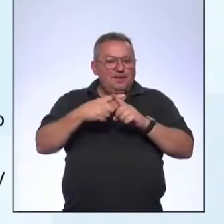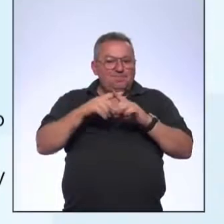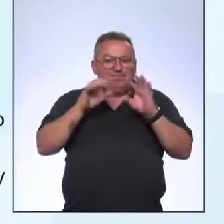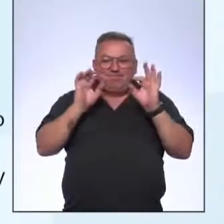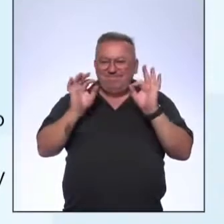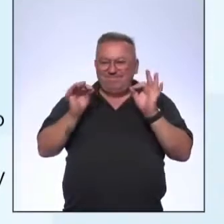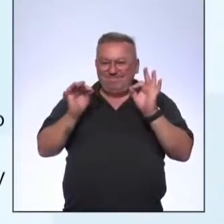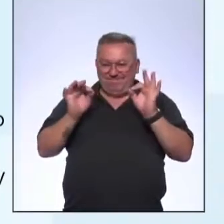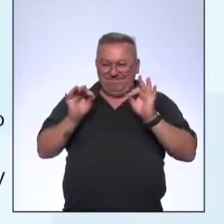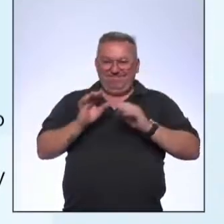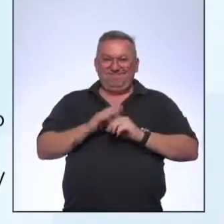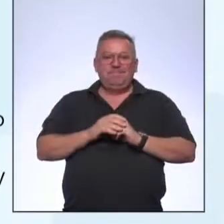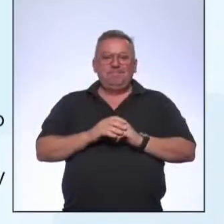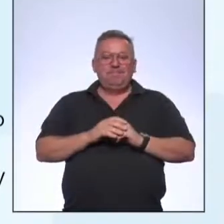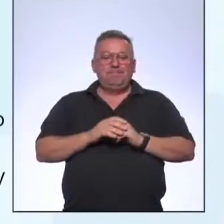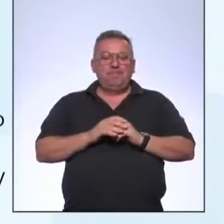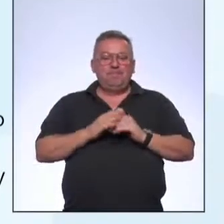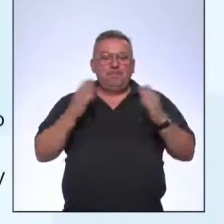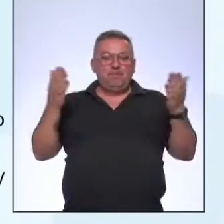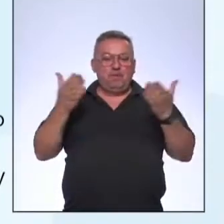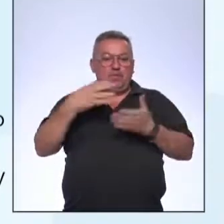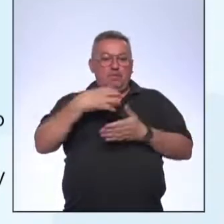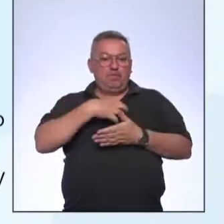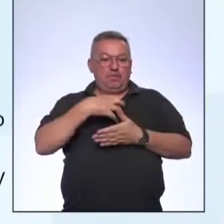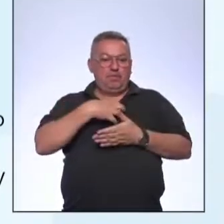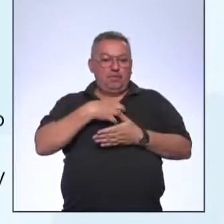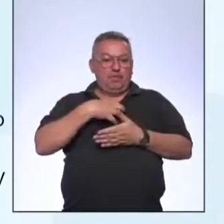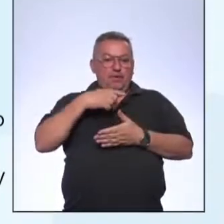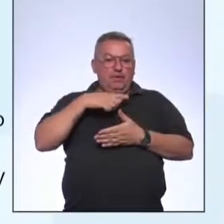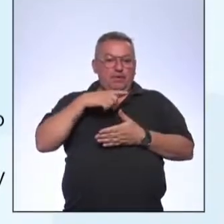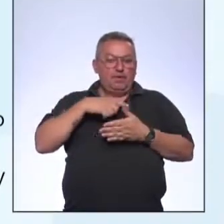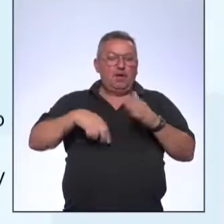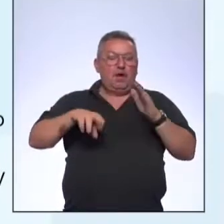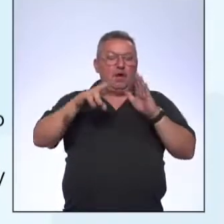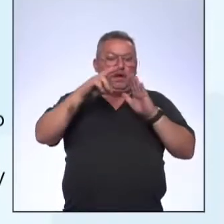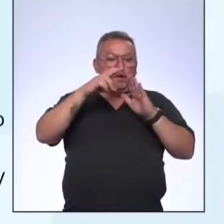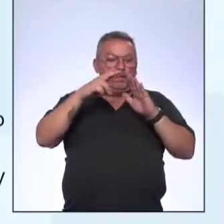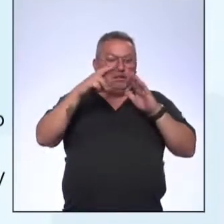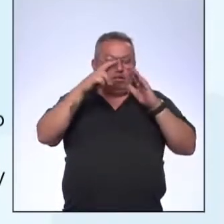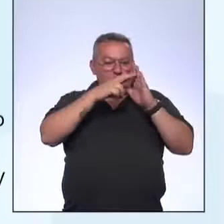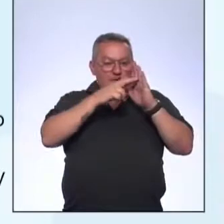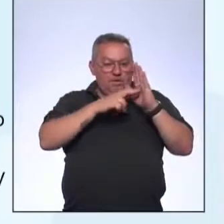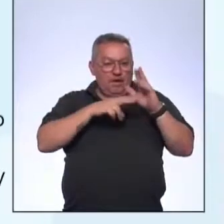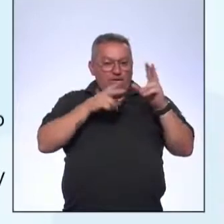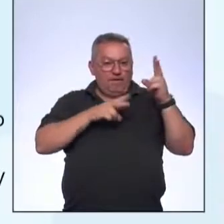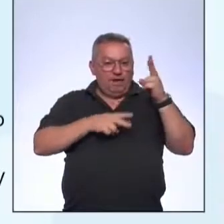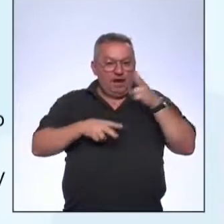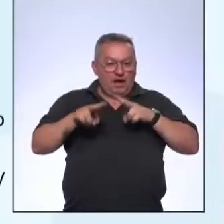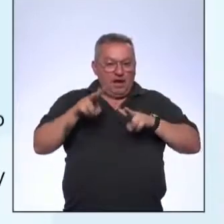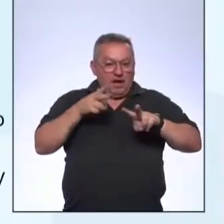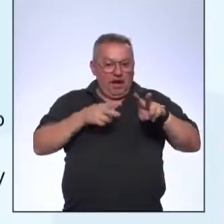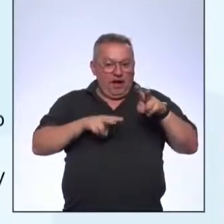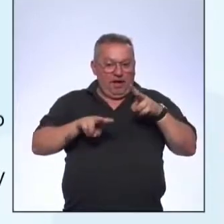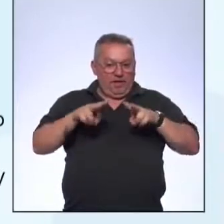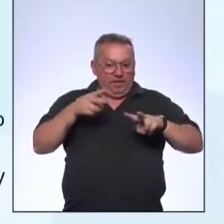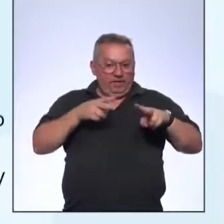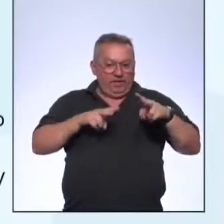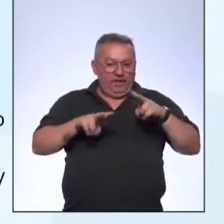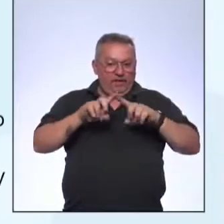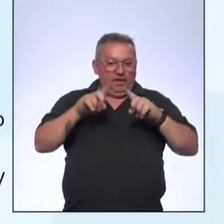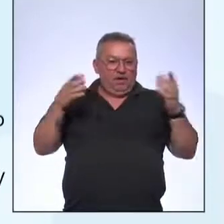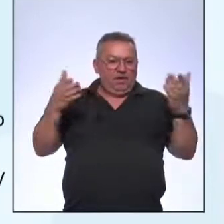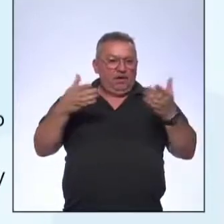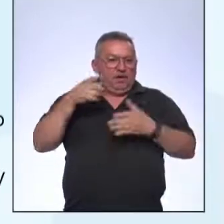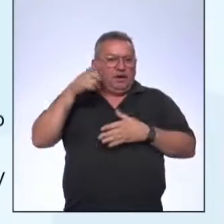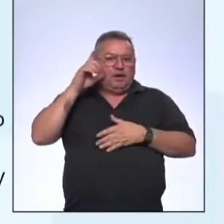exatamente e dessa forma a gente chegava relacionando as variáveis que ontem o Osmar